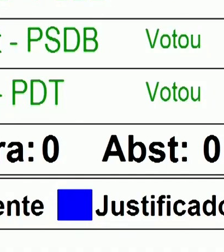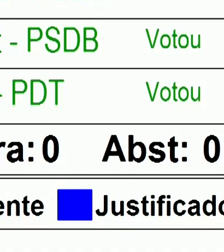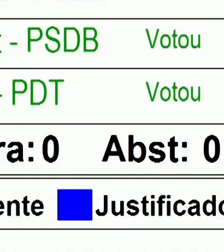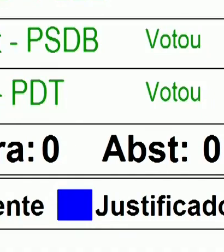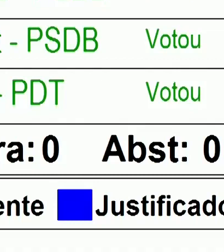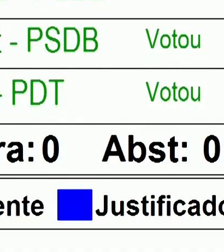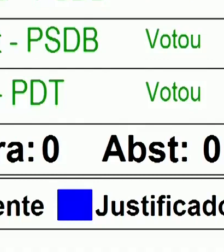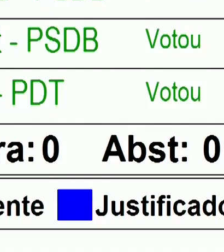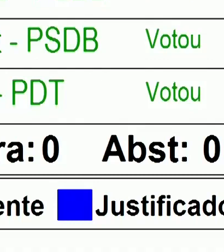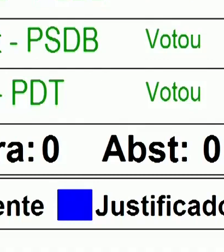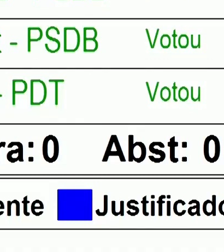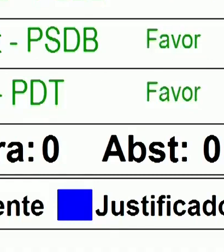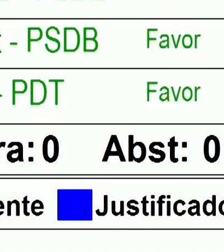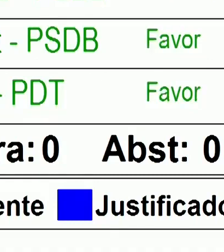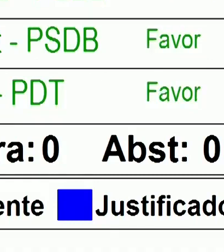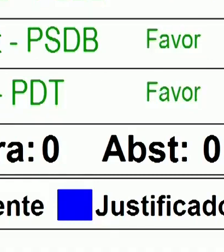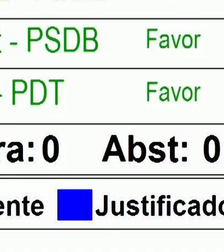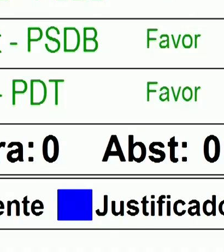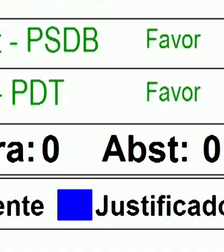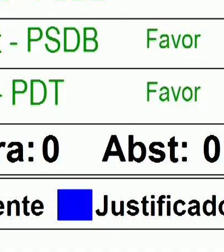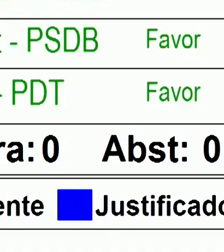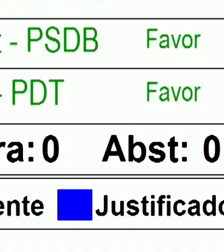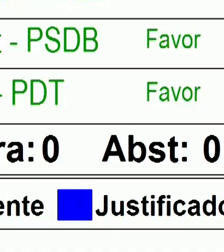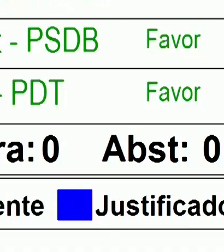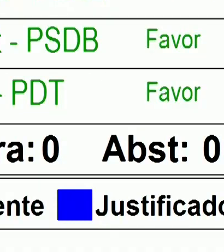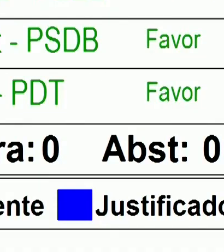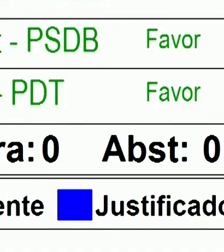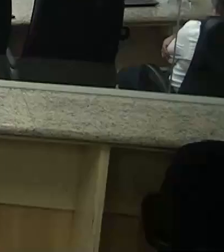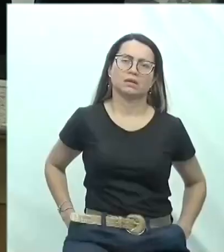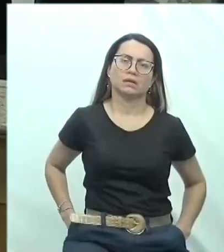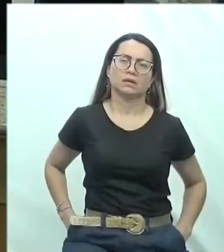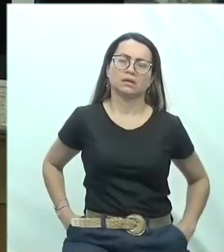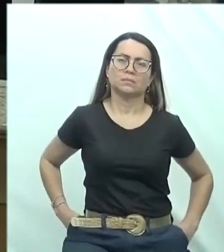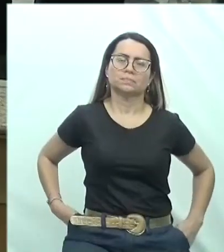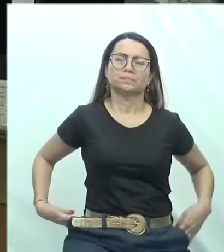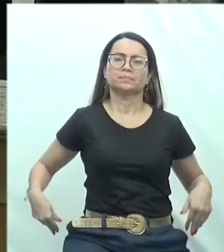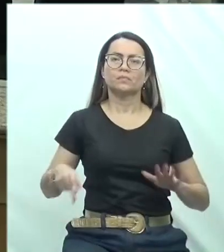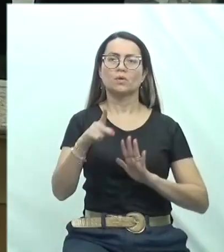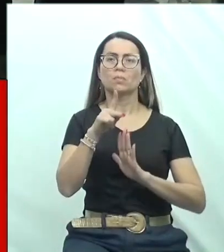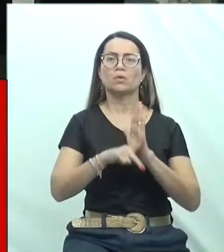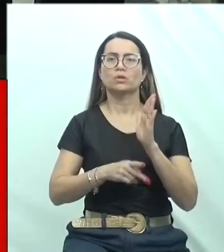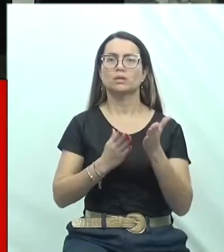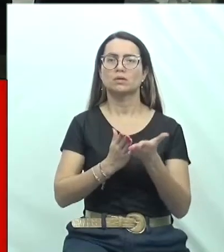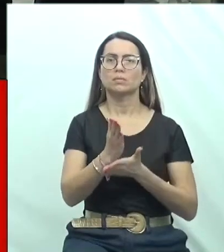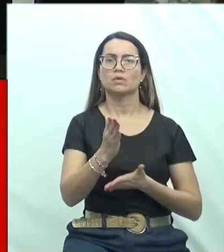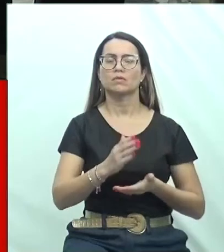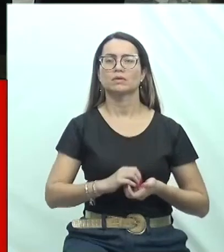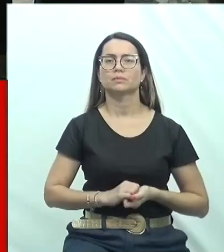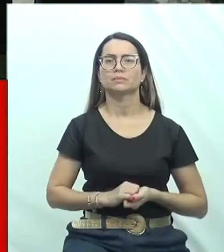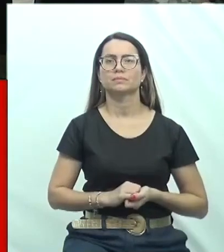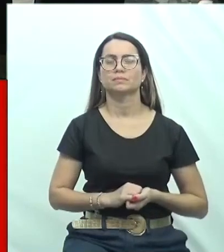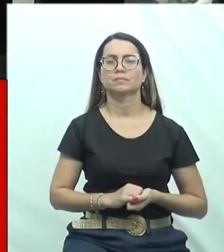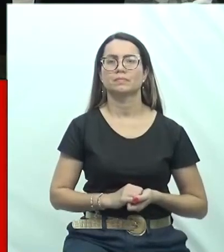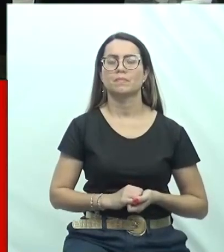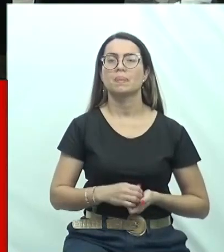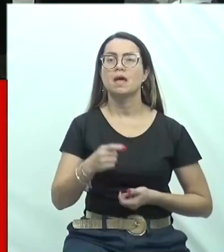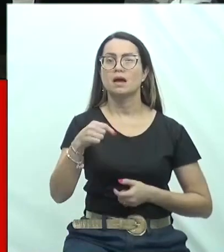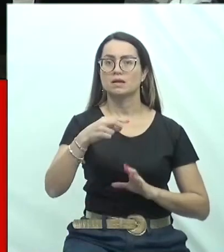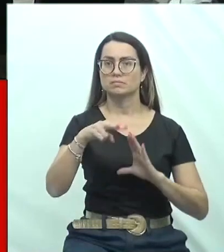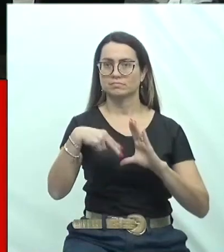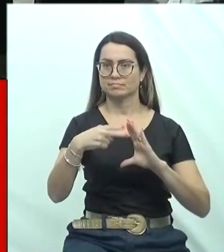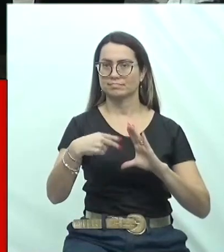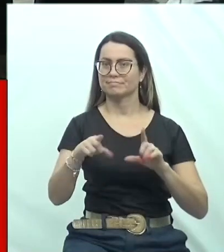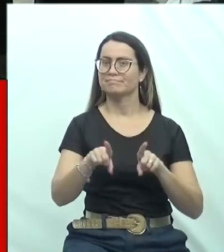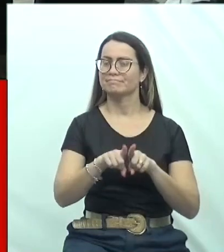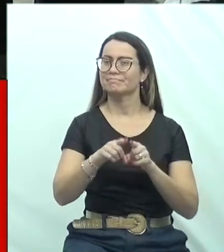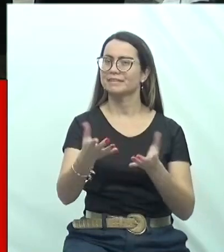Votação encerrada. O projeto foi aprovado por unanimidade. Essa casa também quer